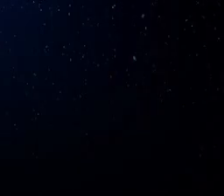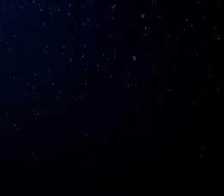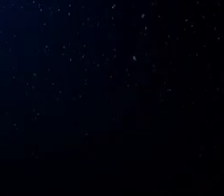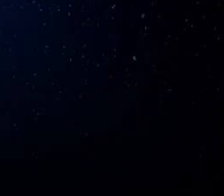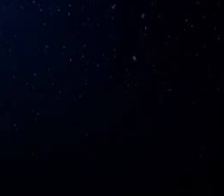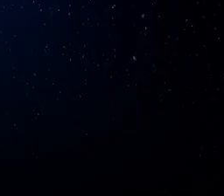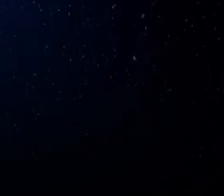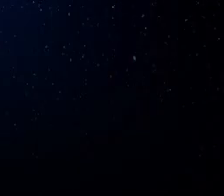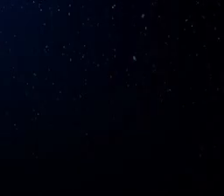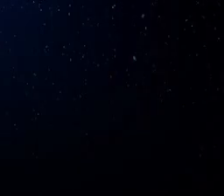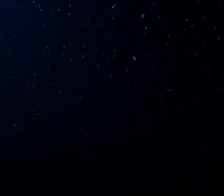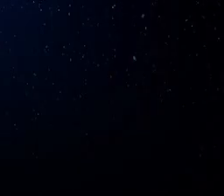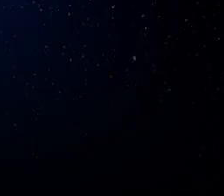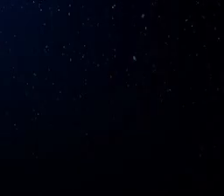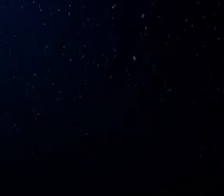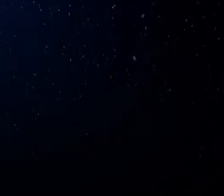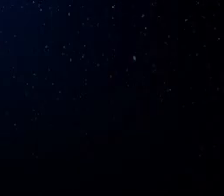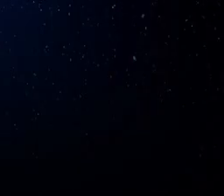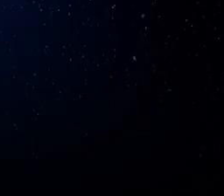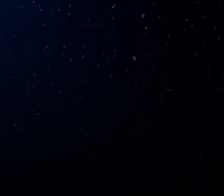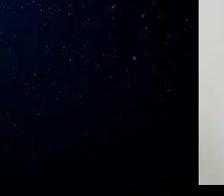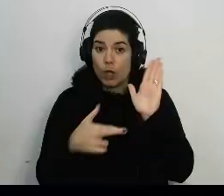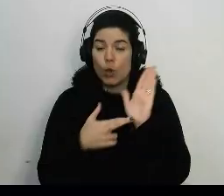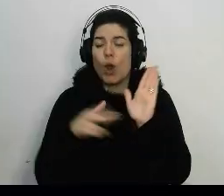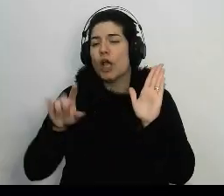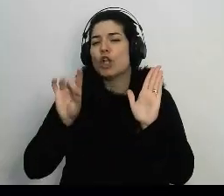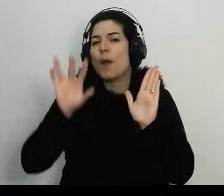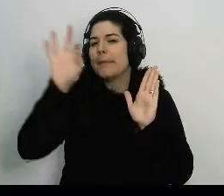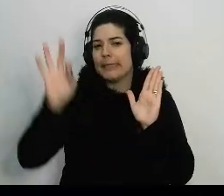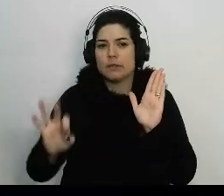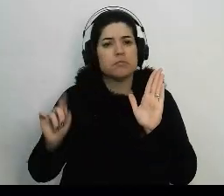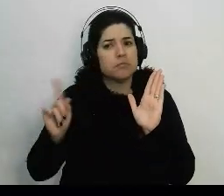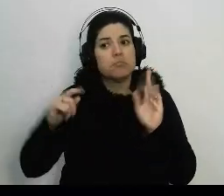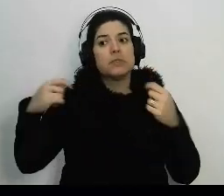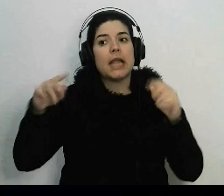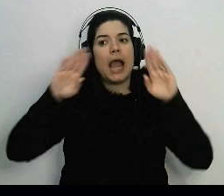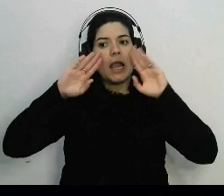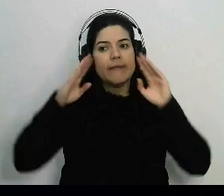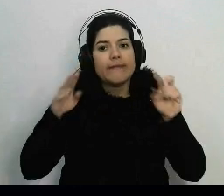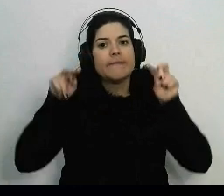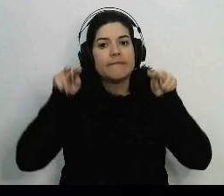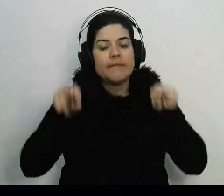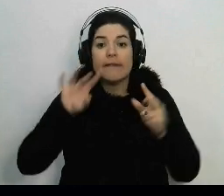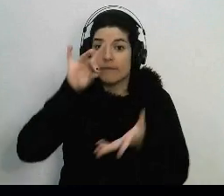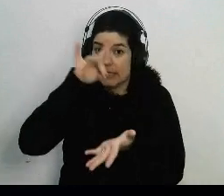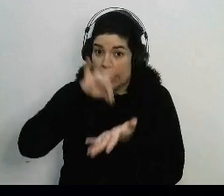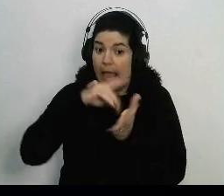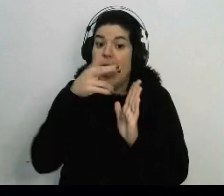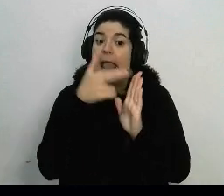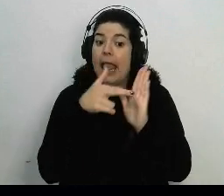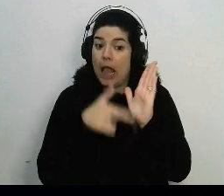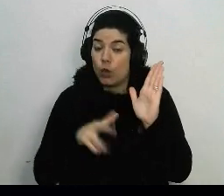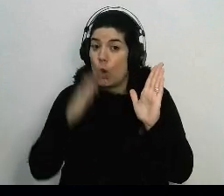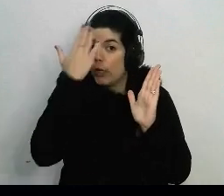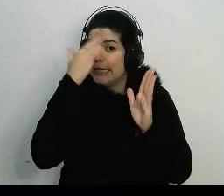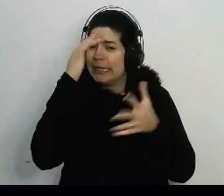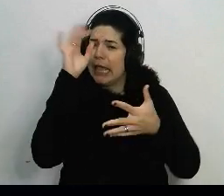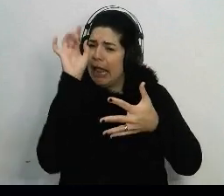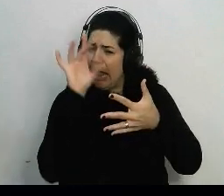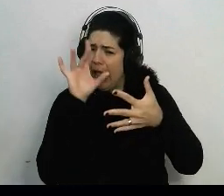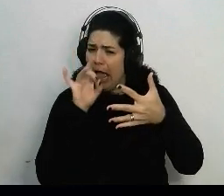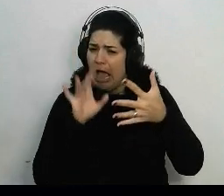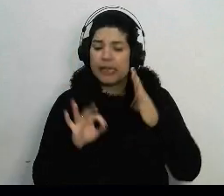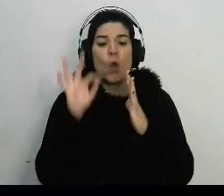muito mais do que um percentual no fim do teste. Você tem que olhar de fato para o relatório, entender cada ponto do código que está sendo